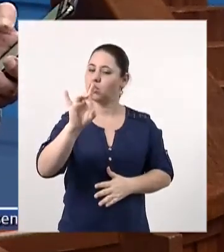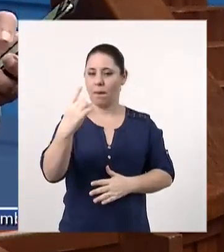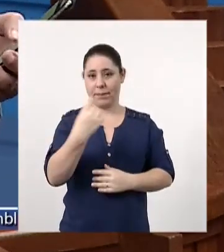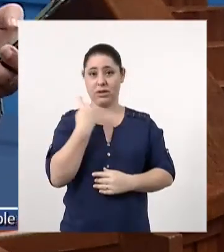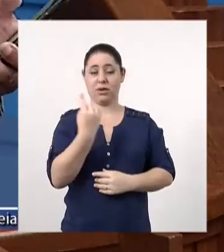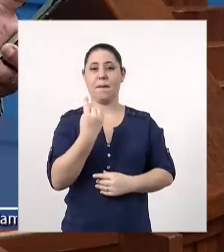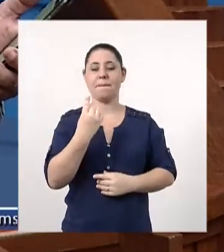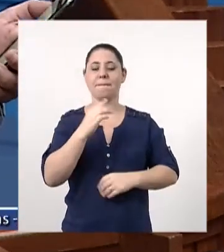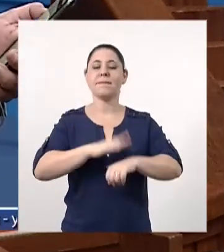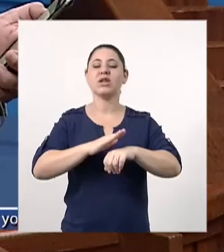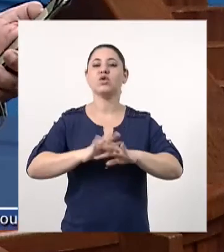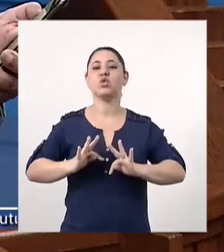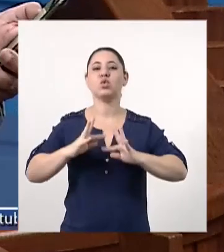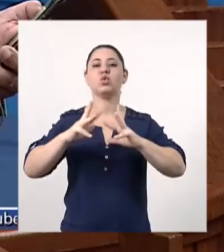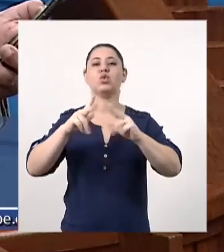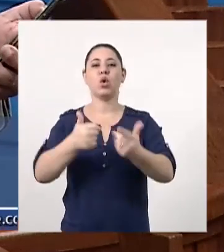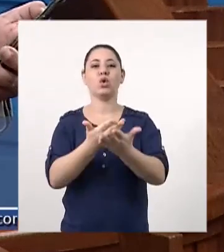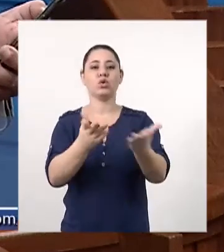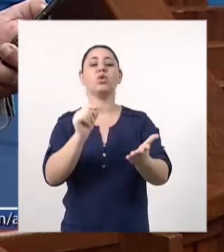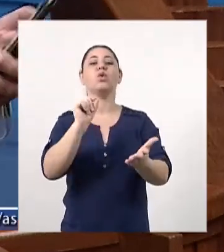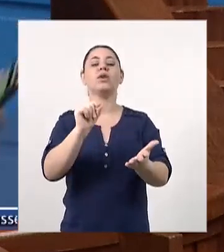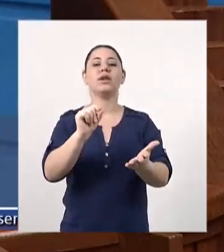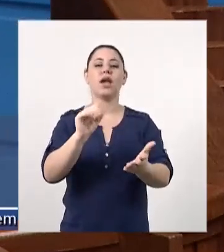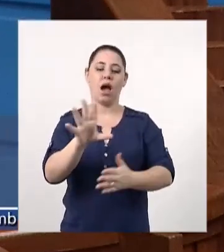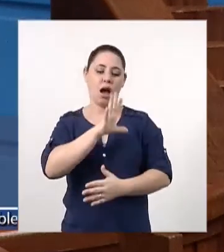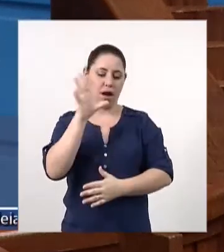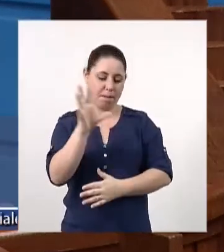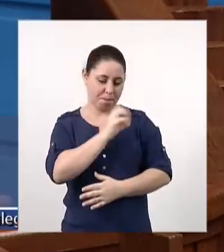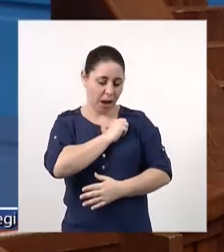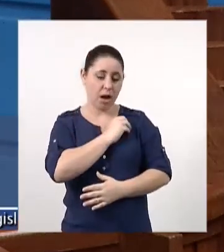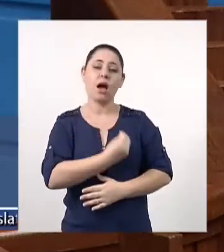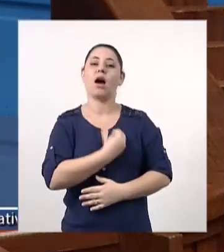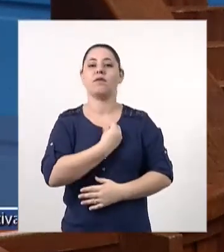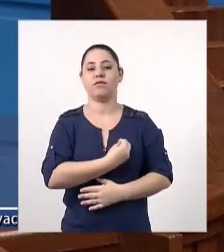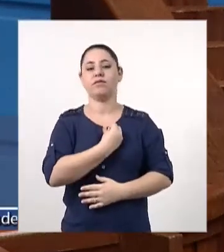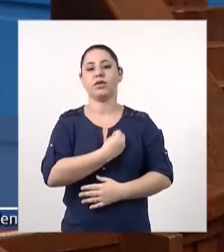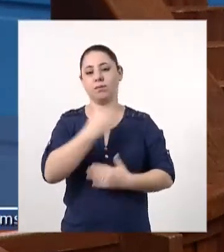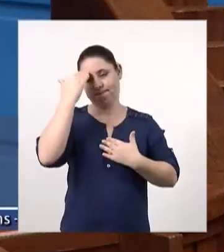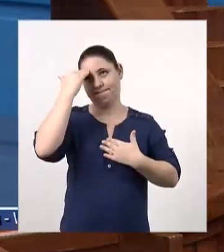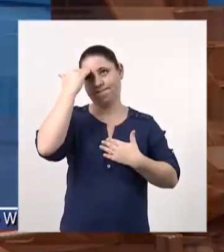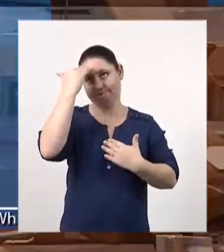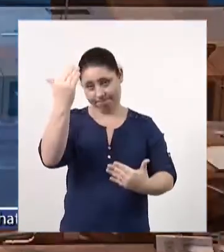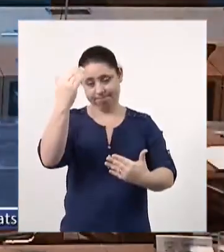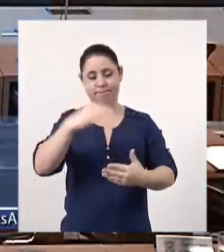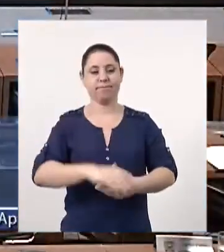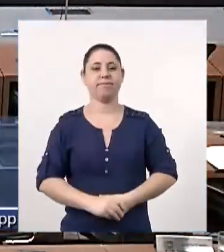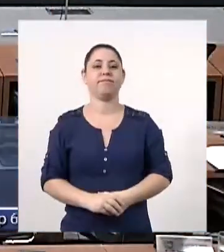mas também a todos os que amarem a sua vinda. Muito obrigado.